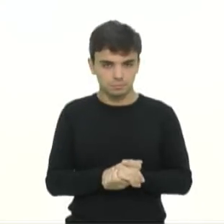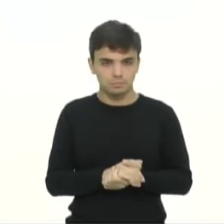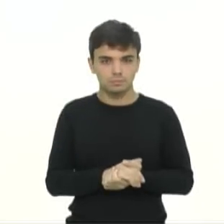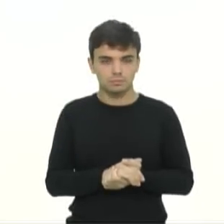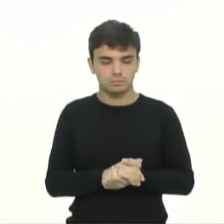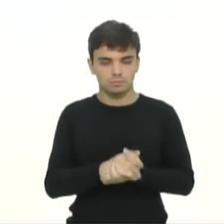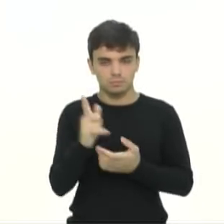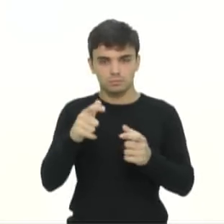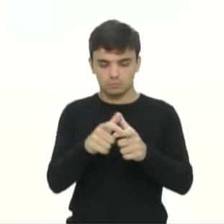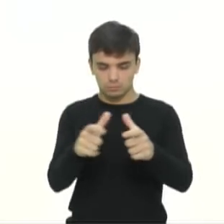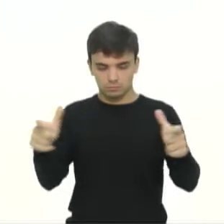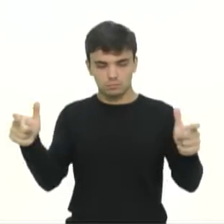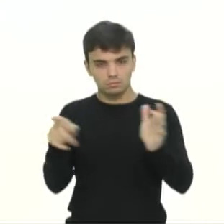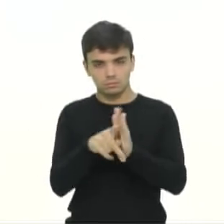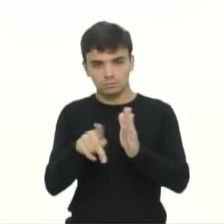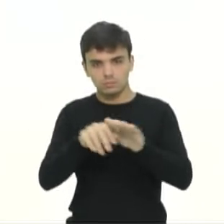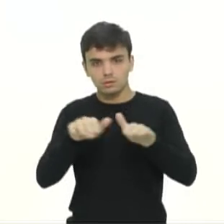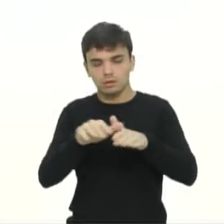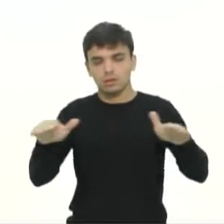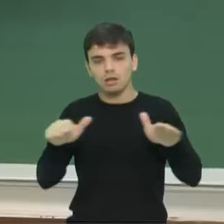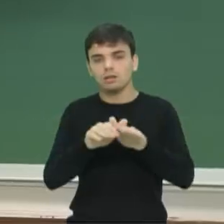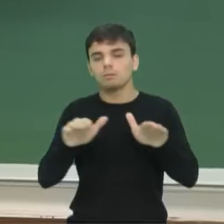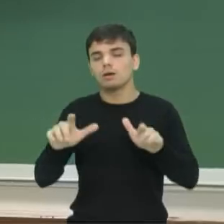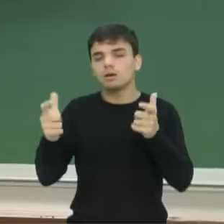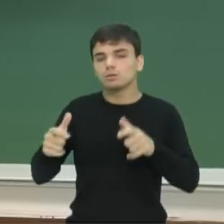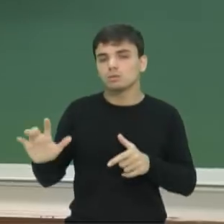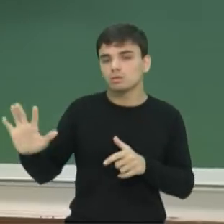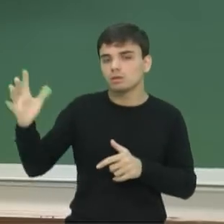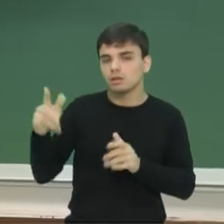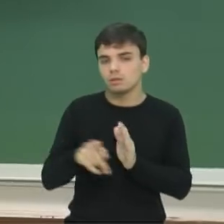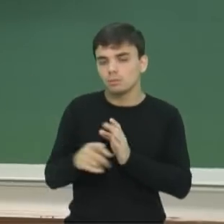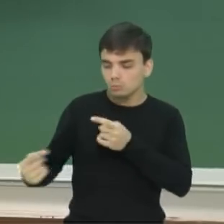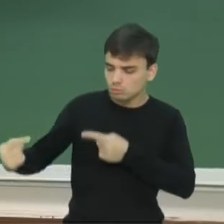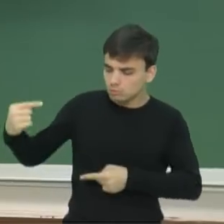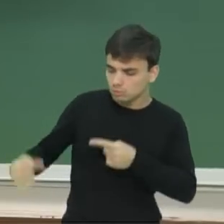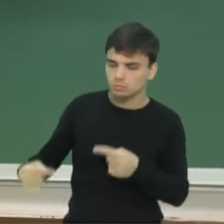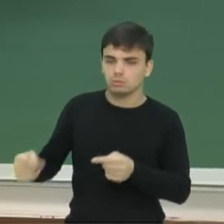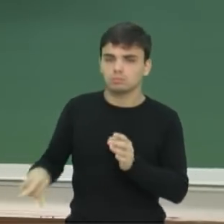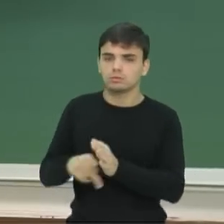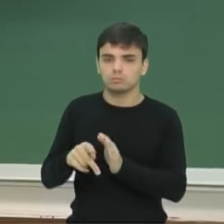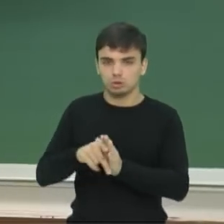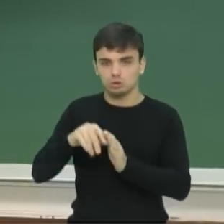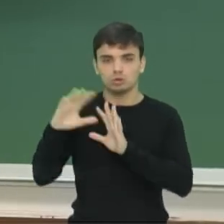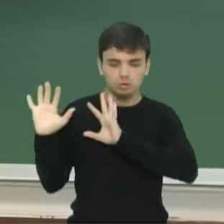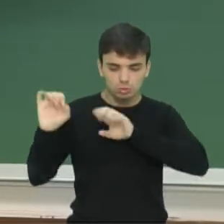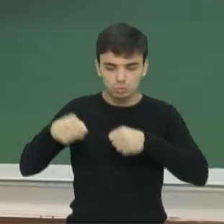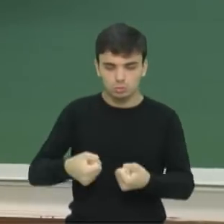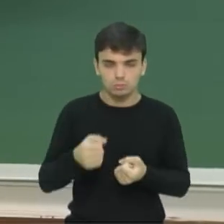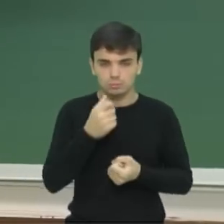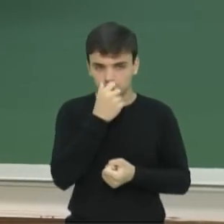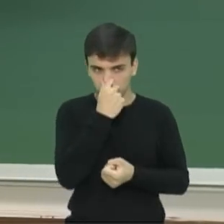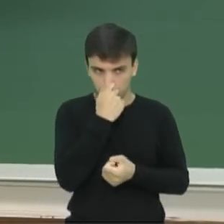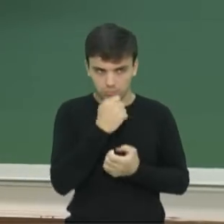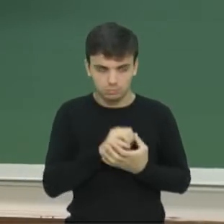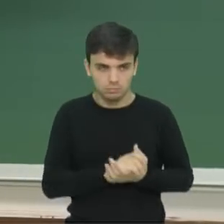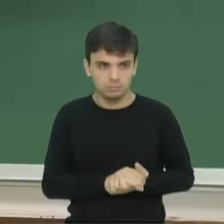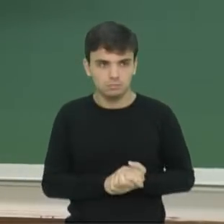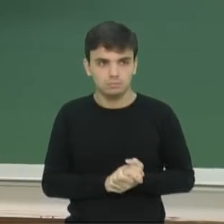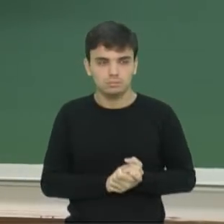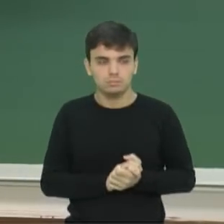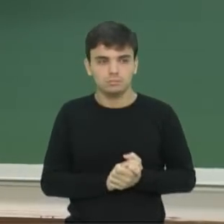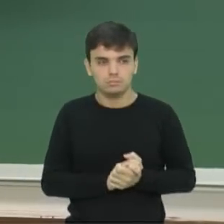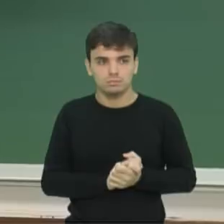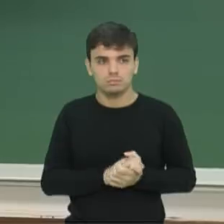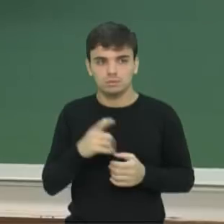aqui é o tamanho do tatame onde ocorre a competição do judô, né? Então, voltando aqui no slide, então aqui a